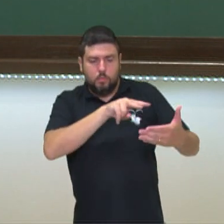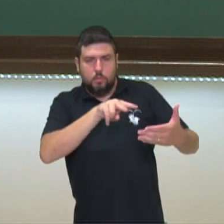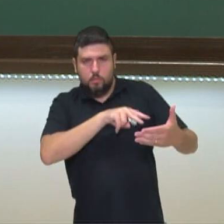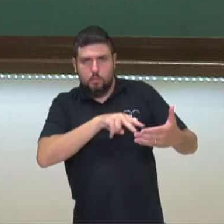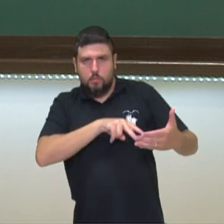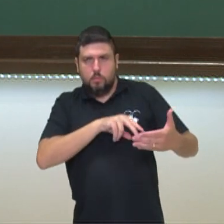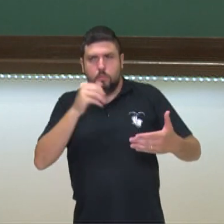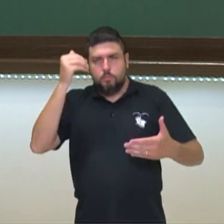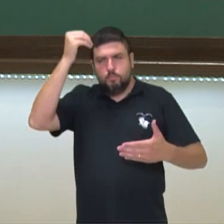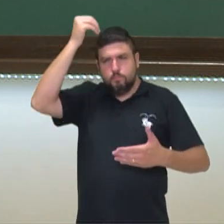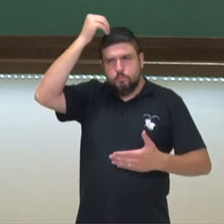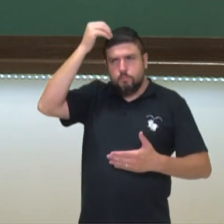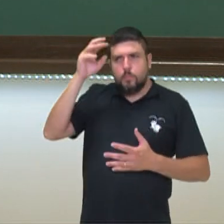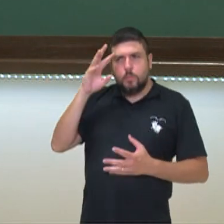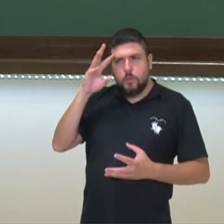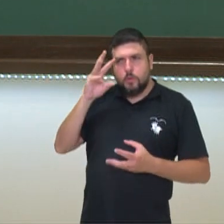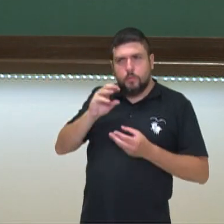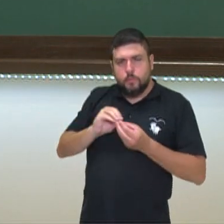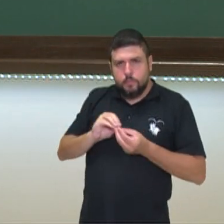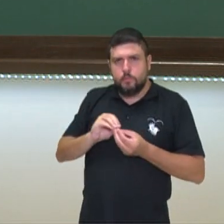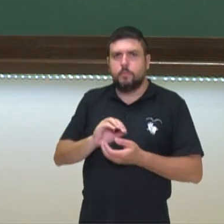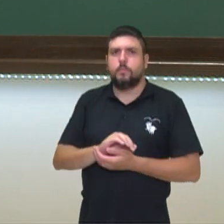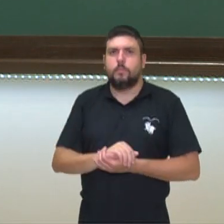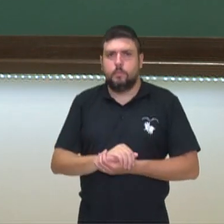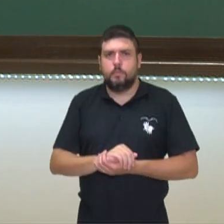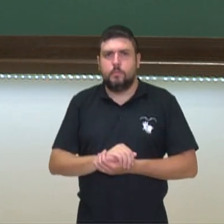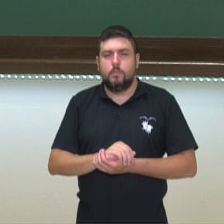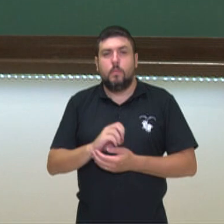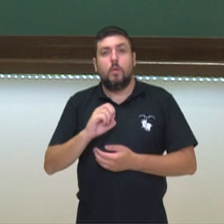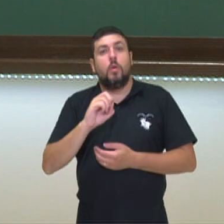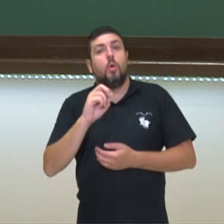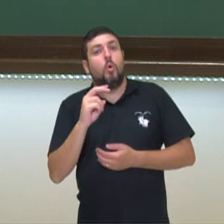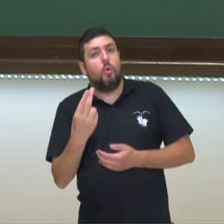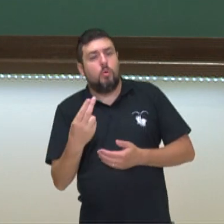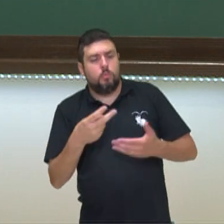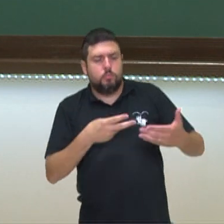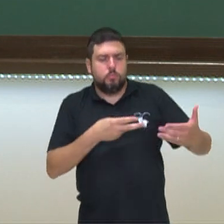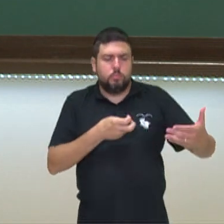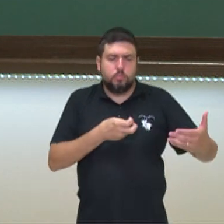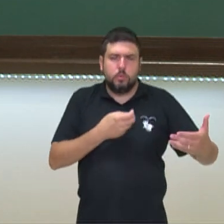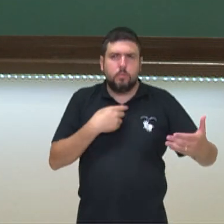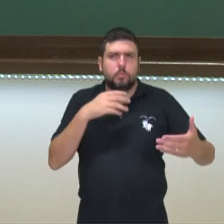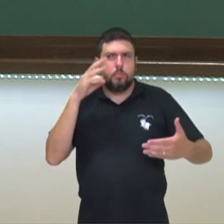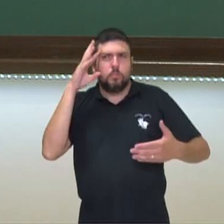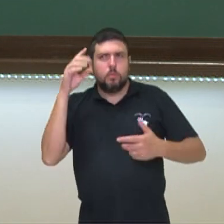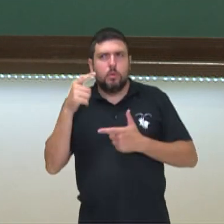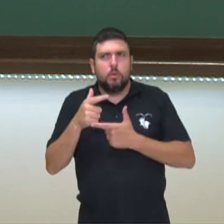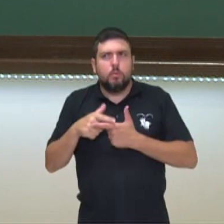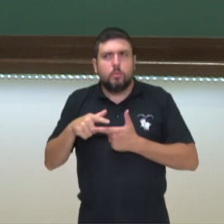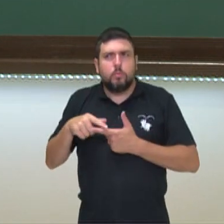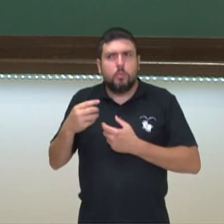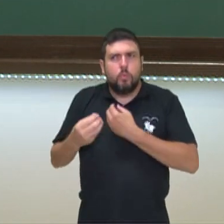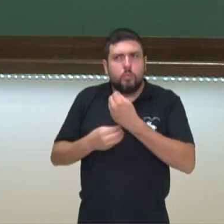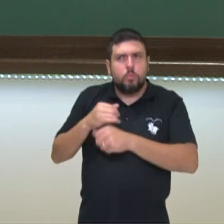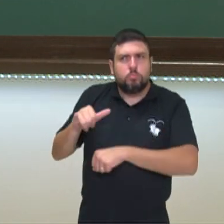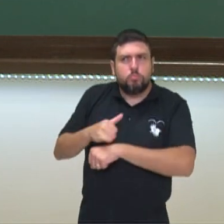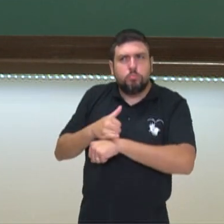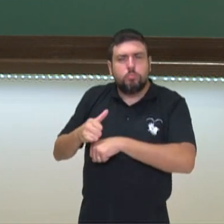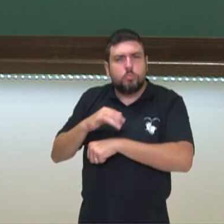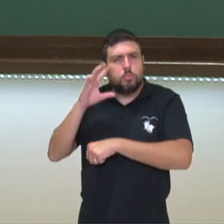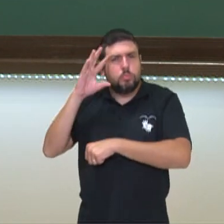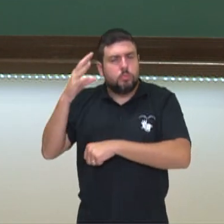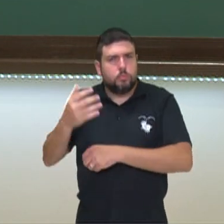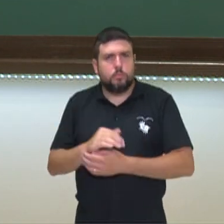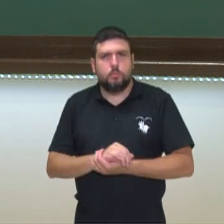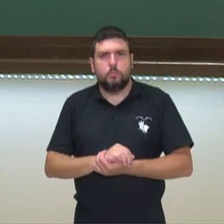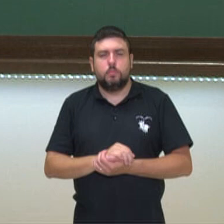textos, tá certo? Ou então resolver problemas. Então nós precisamos estar muito atento a todas